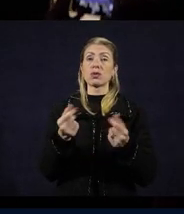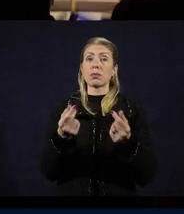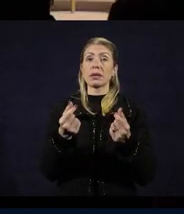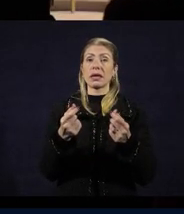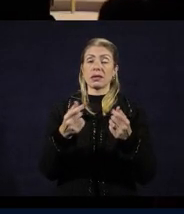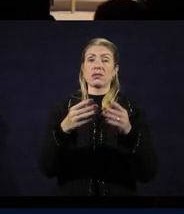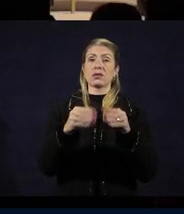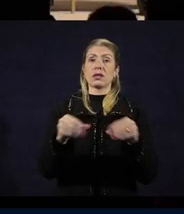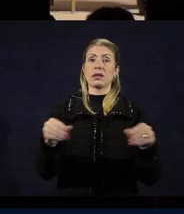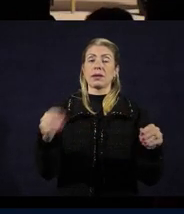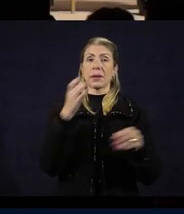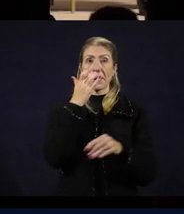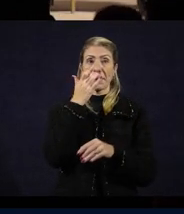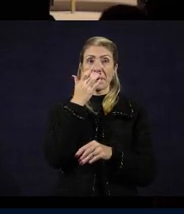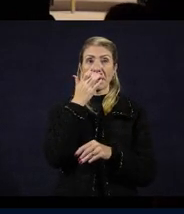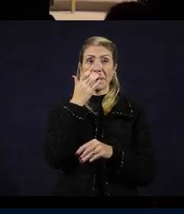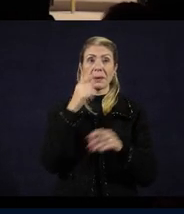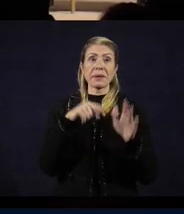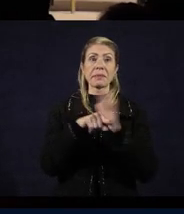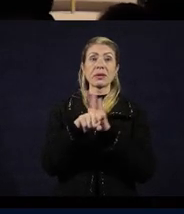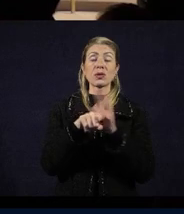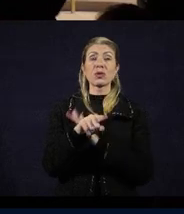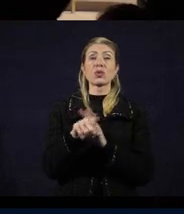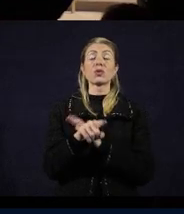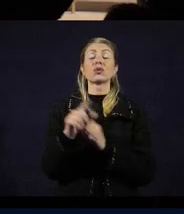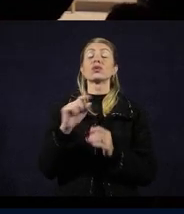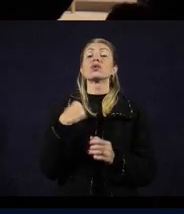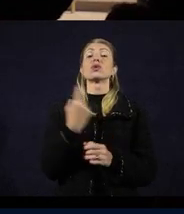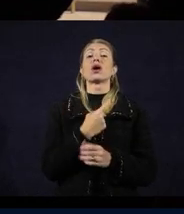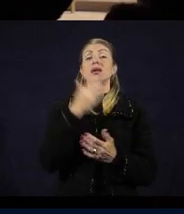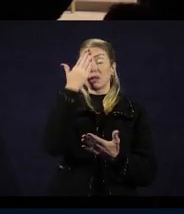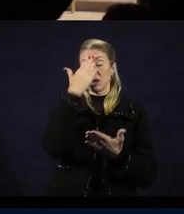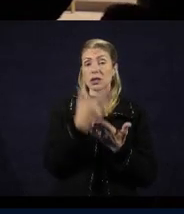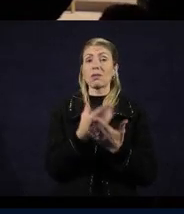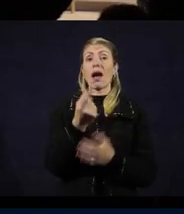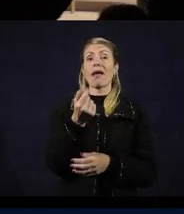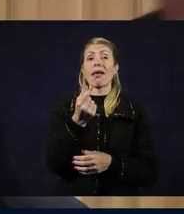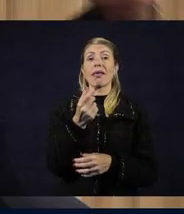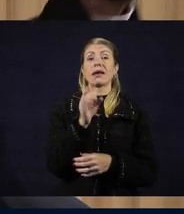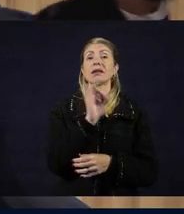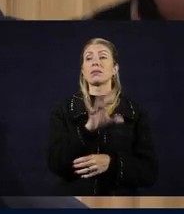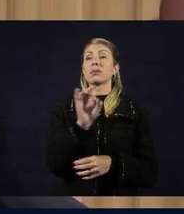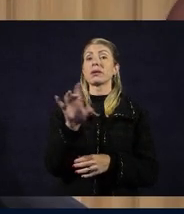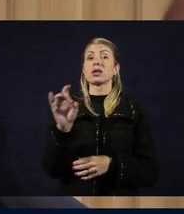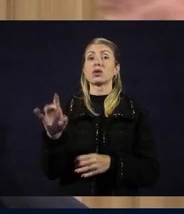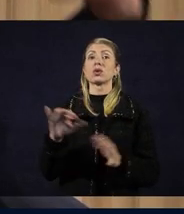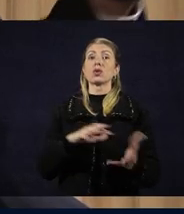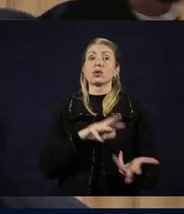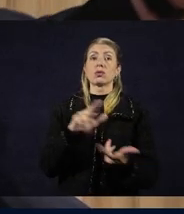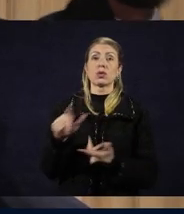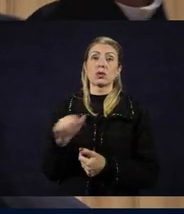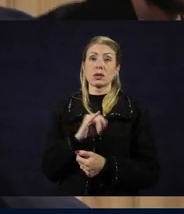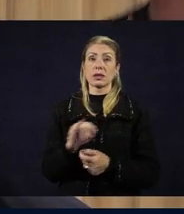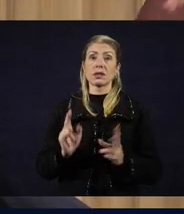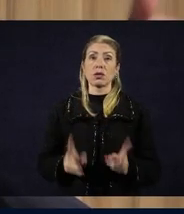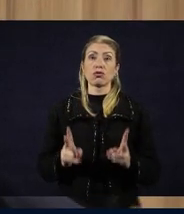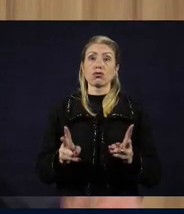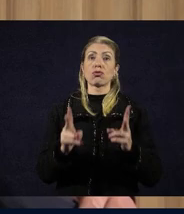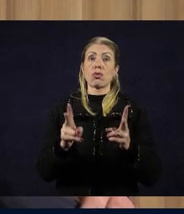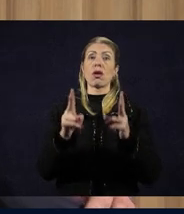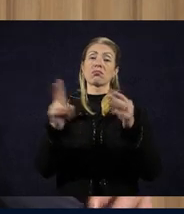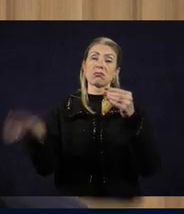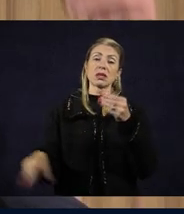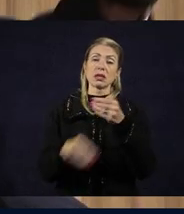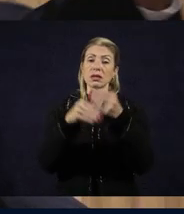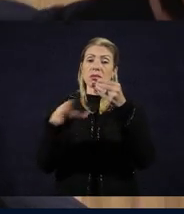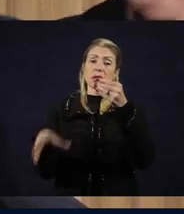dizendo o seguinte que que a gente acredita com a renda per capita no mundo se a renda per capita no mundo continuar incrementando